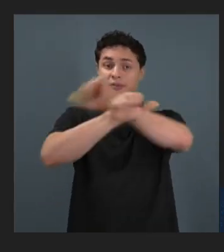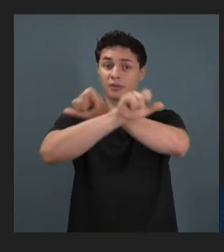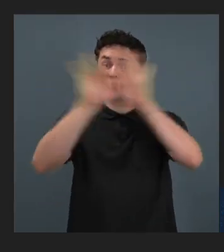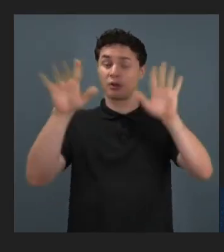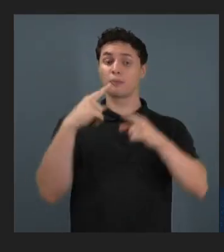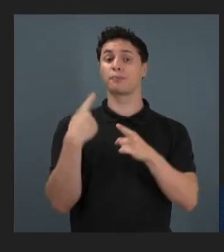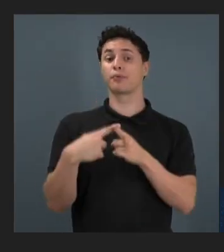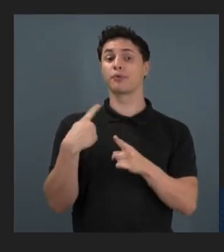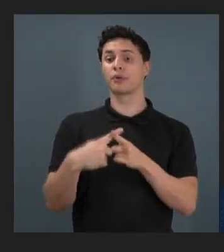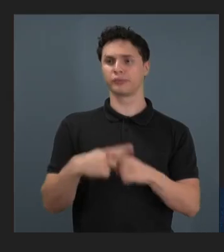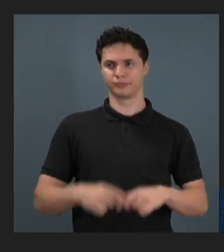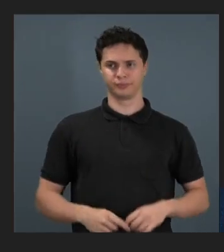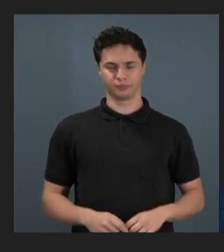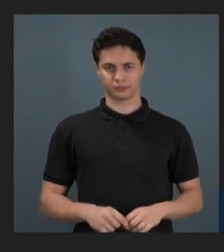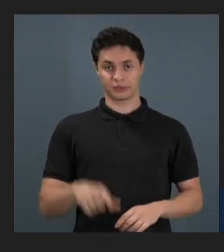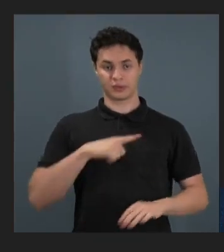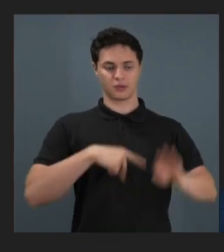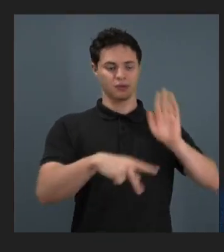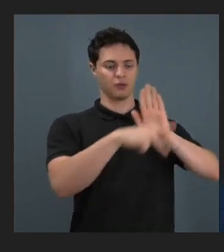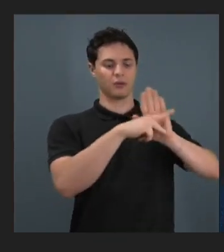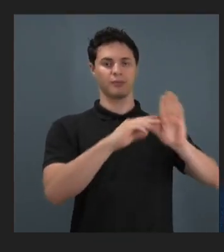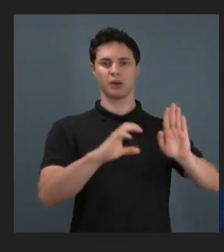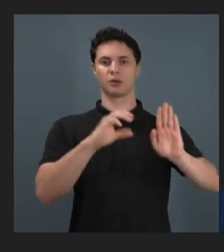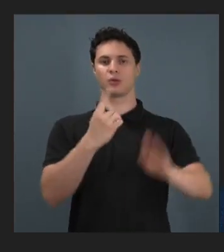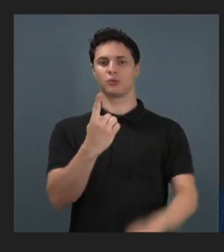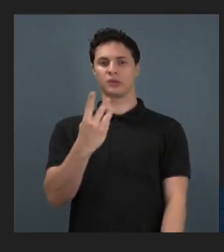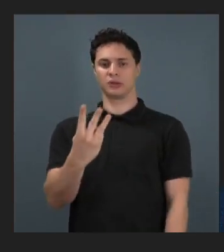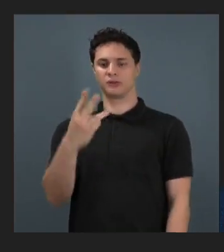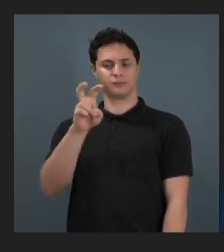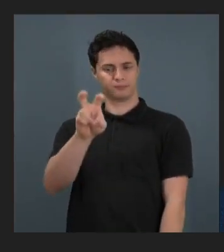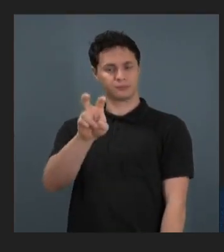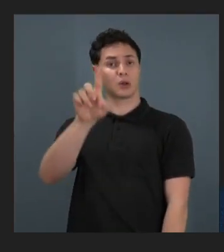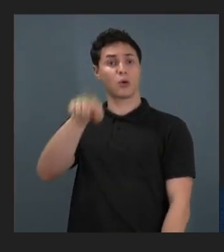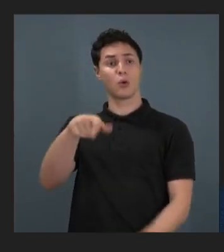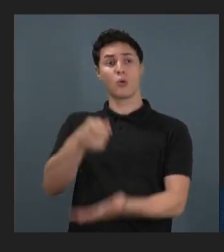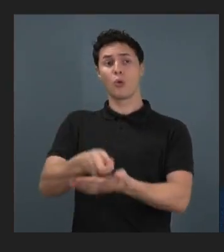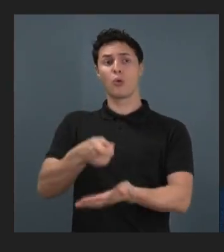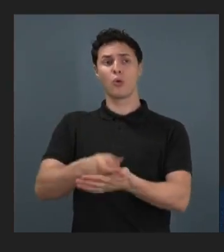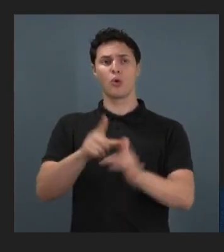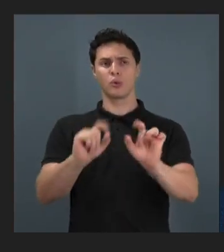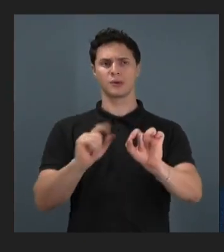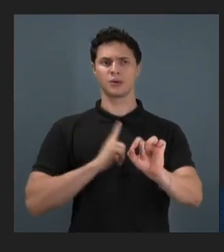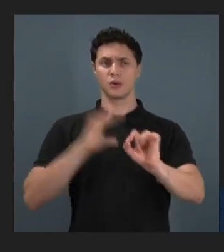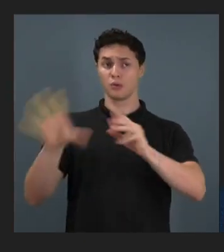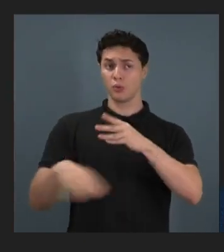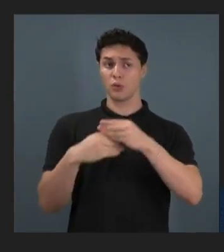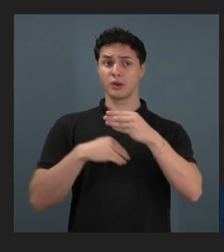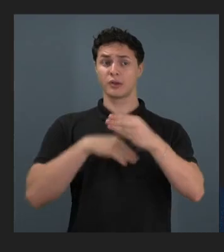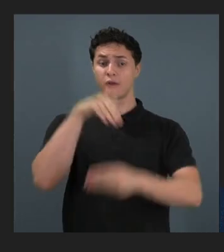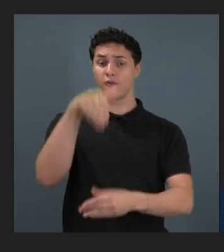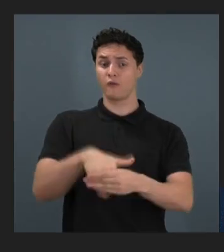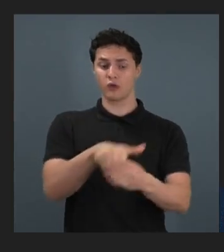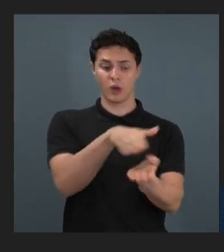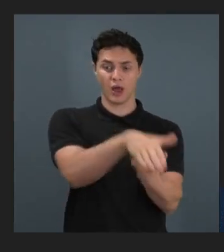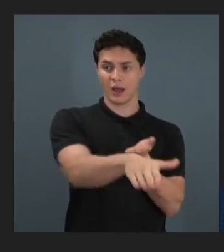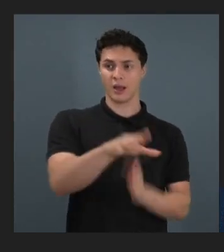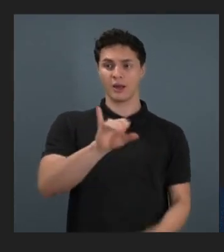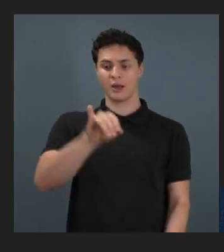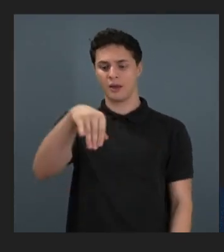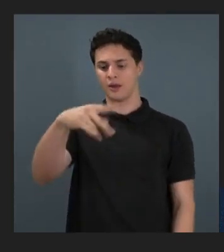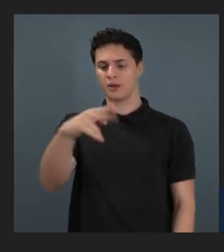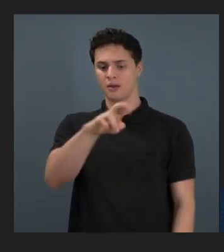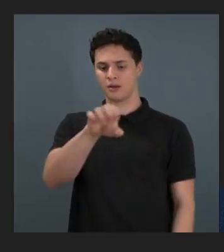foi a PEC 135 apenas ela obrigava o acoplamento do voto impresso ao